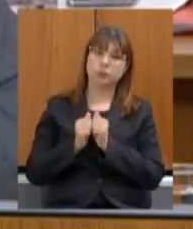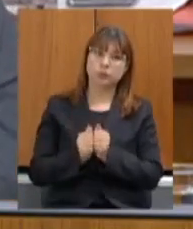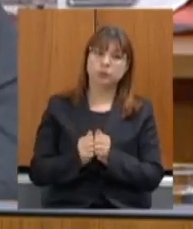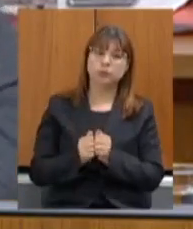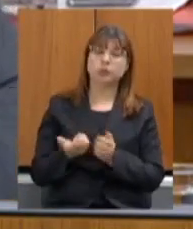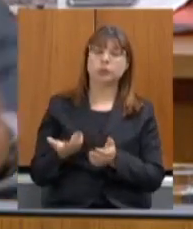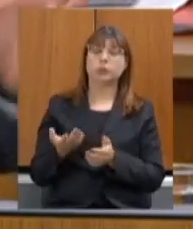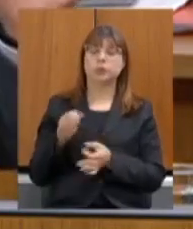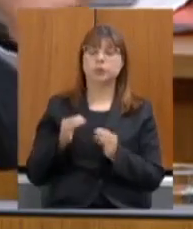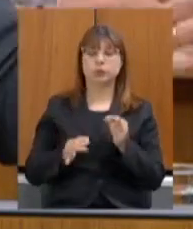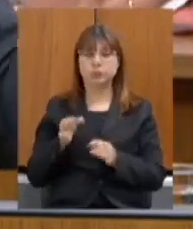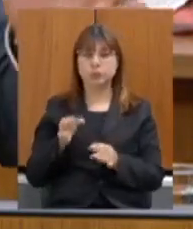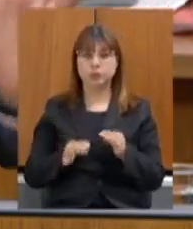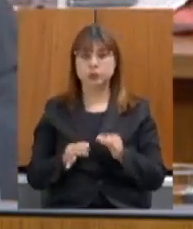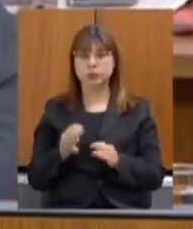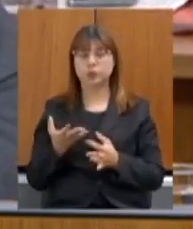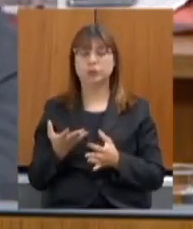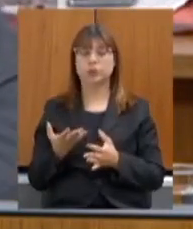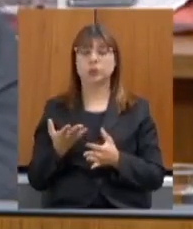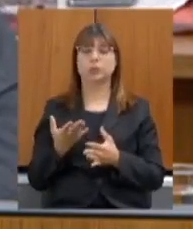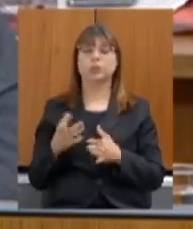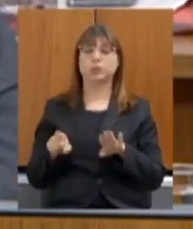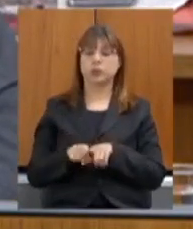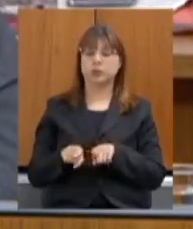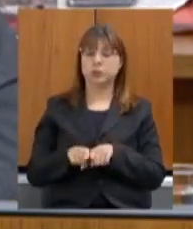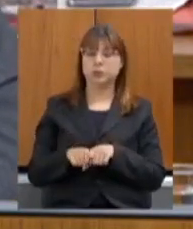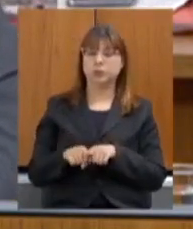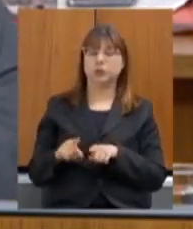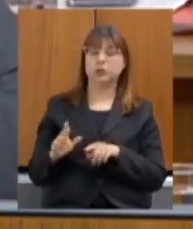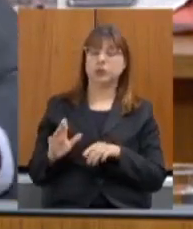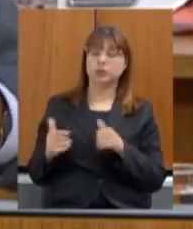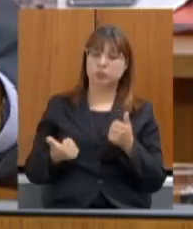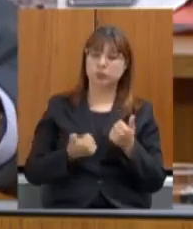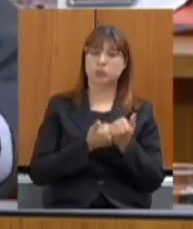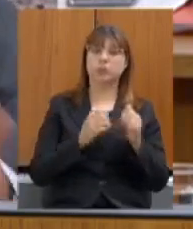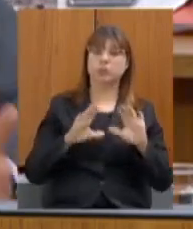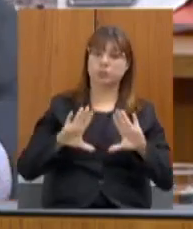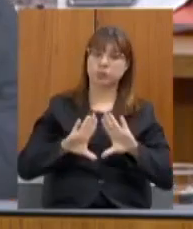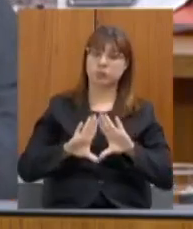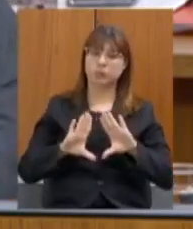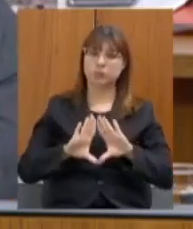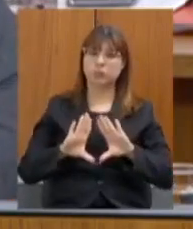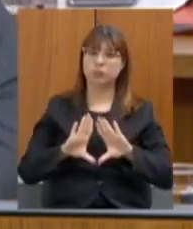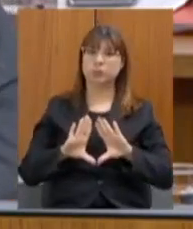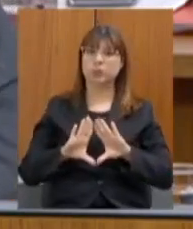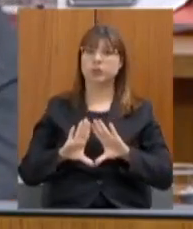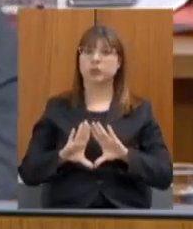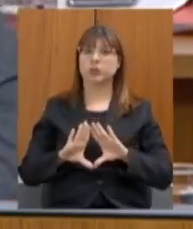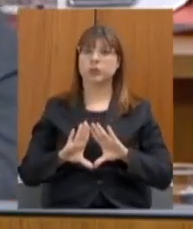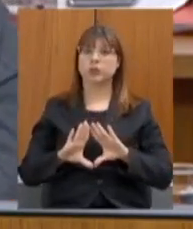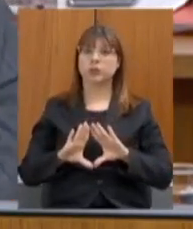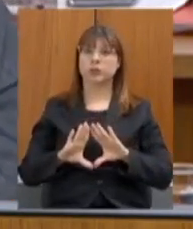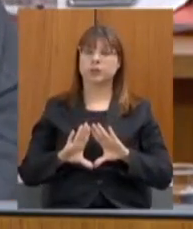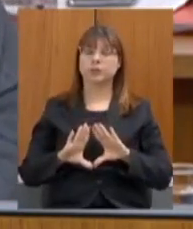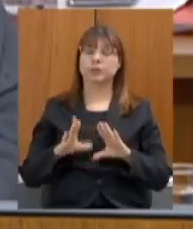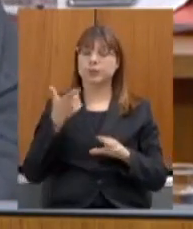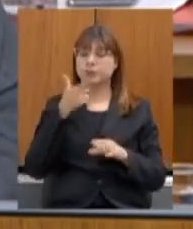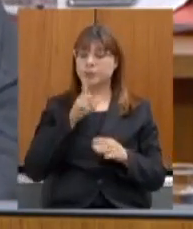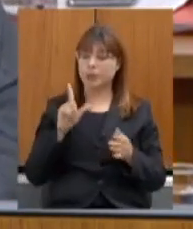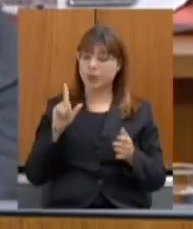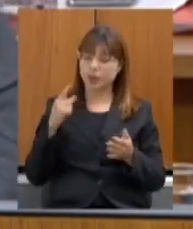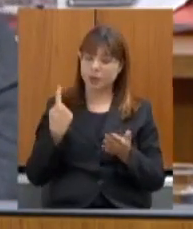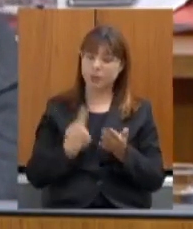de Justiça, com a participação da Assembleia Legislativa, com todos os prefeitos do nosso município, um acordo